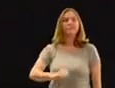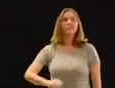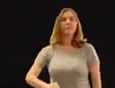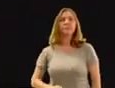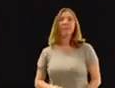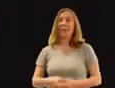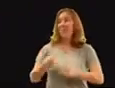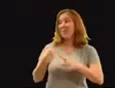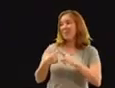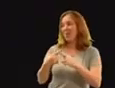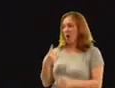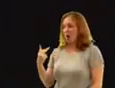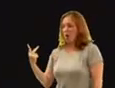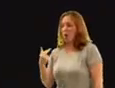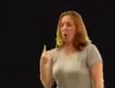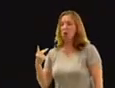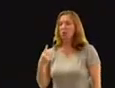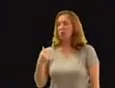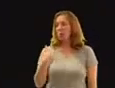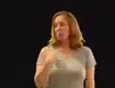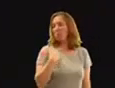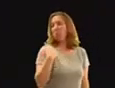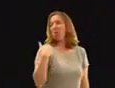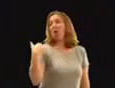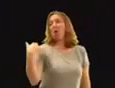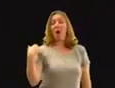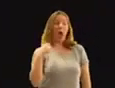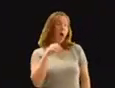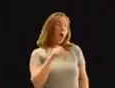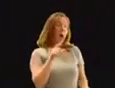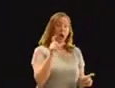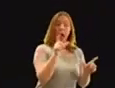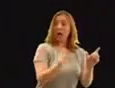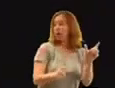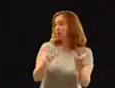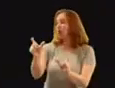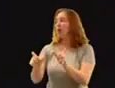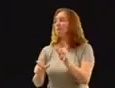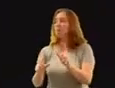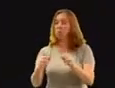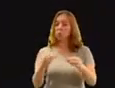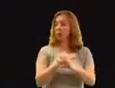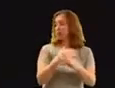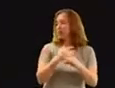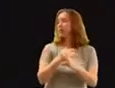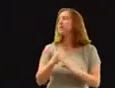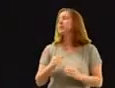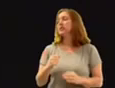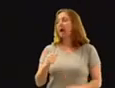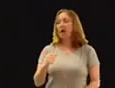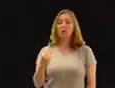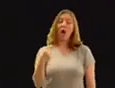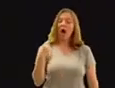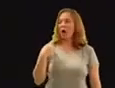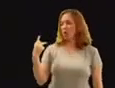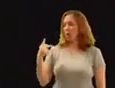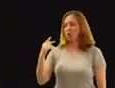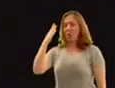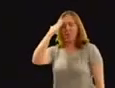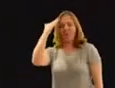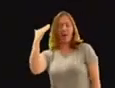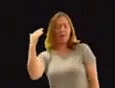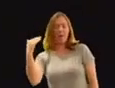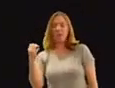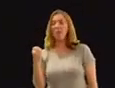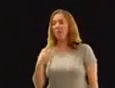Porque nós vamos ter muita moral, vai todo mundo falar da gente, nós vamos ficar importante na cidade, vai valer a pena. A